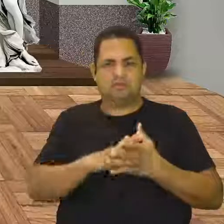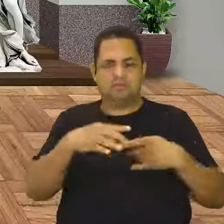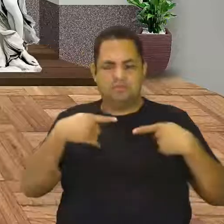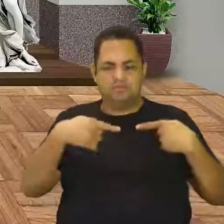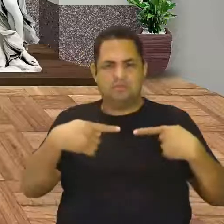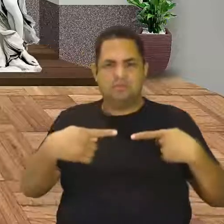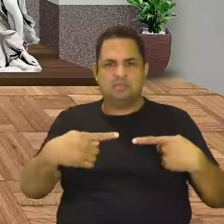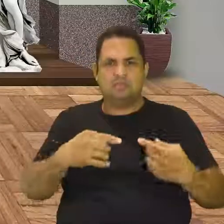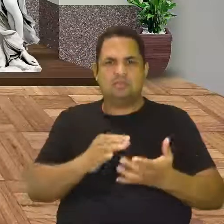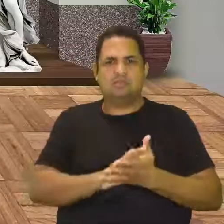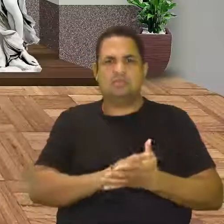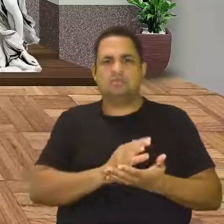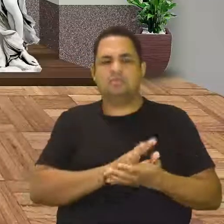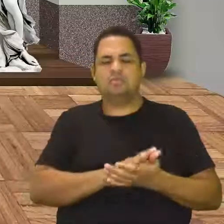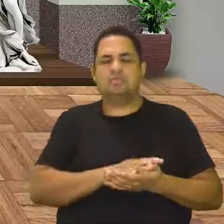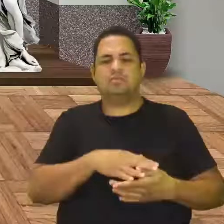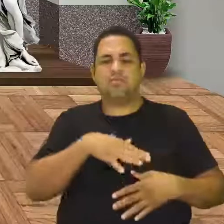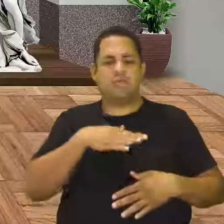intensificar esse conflito.